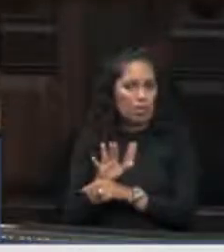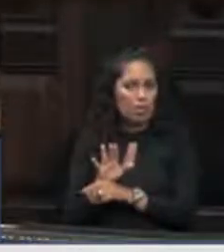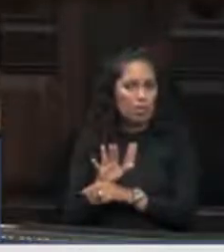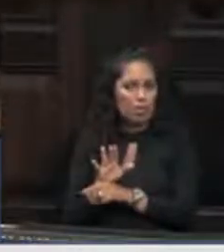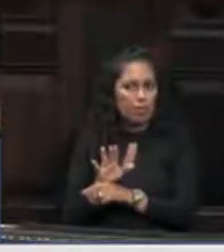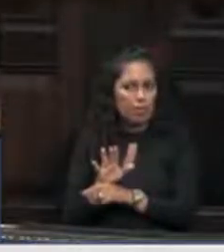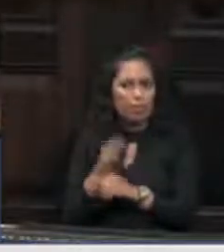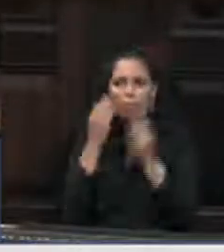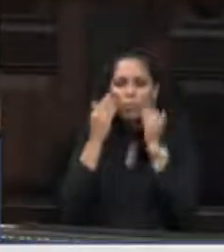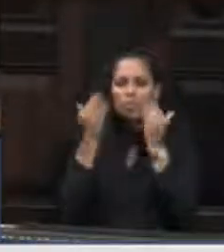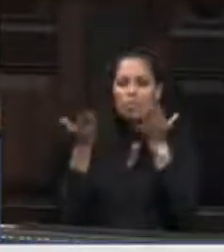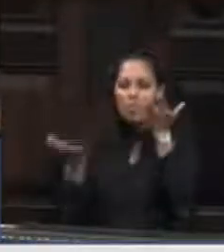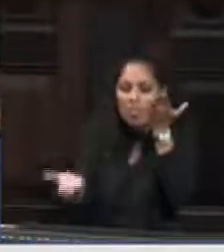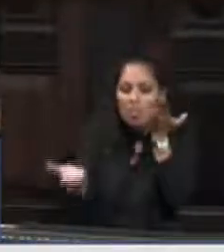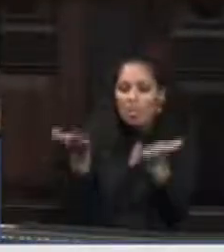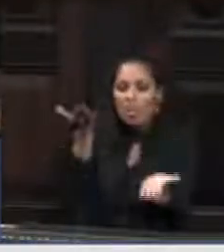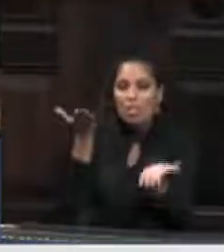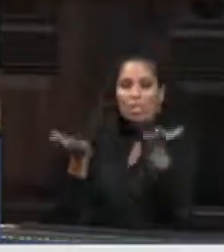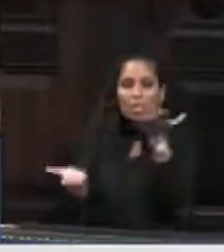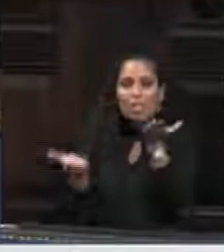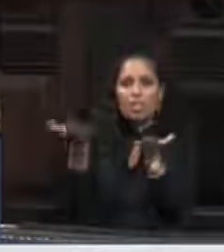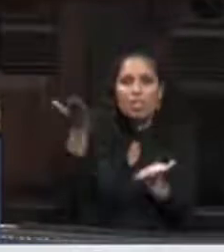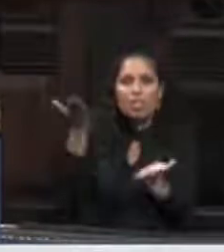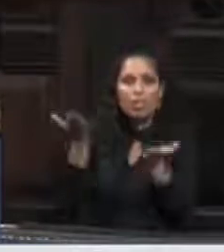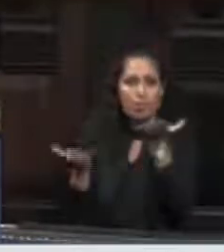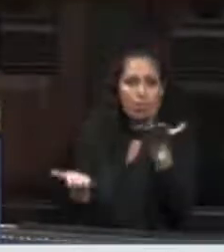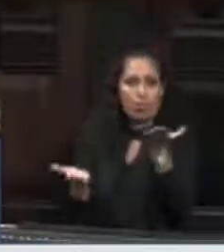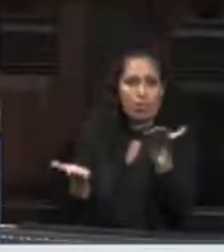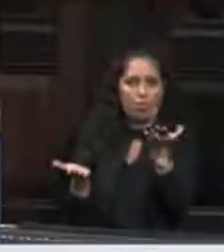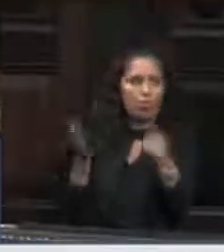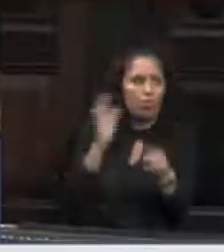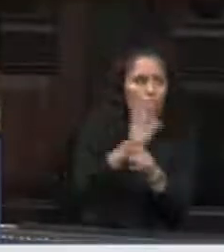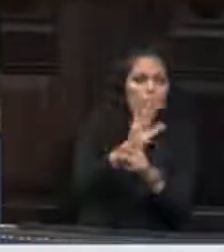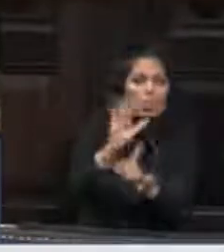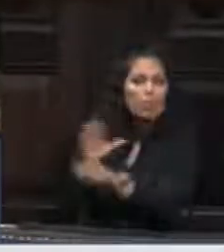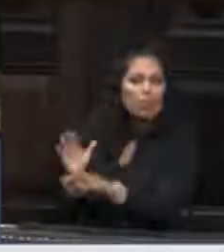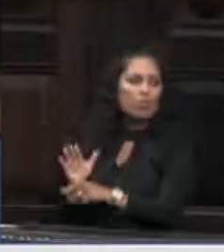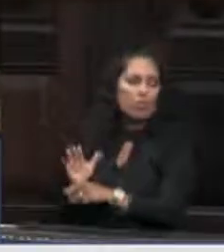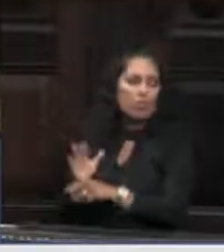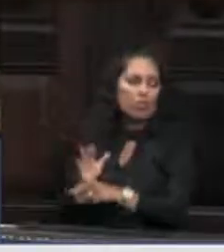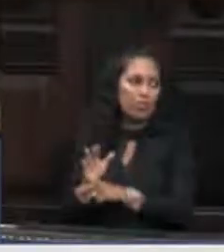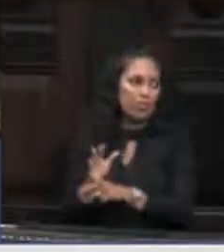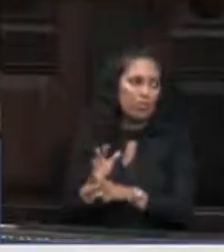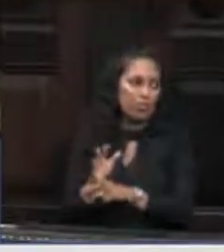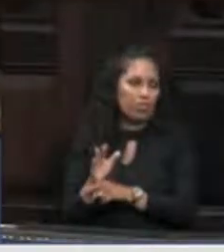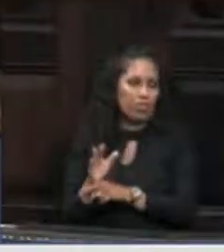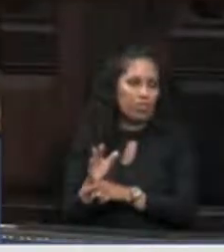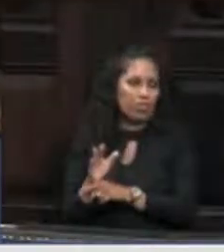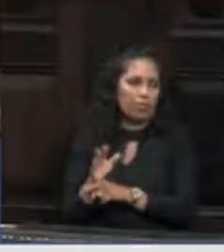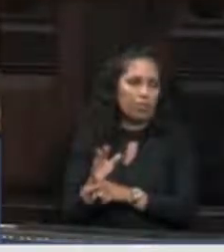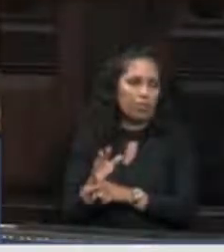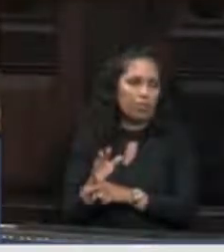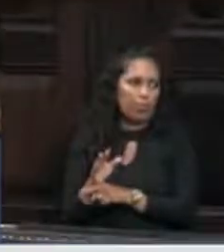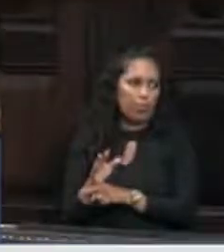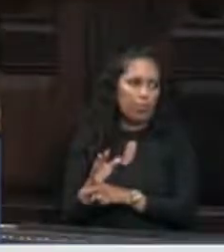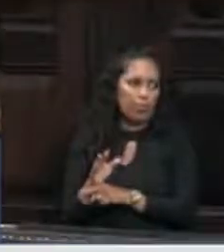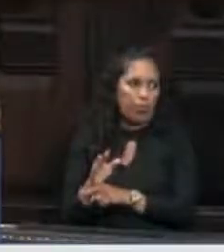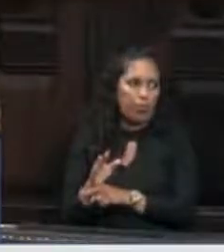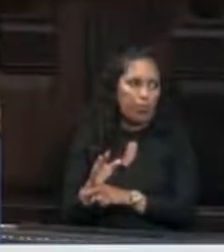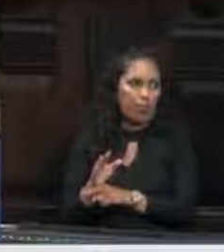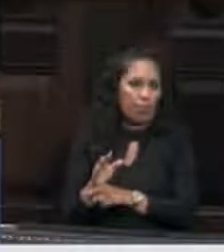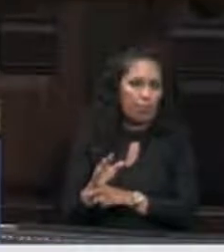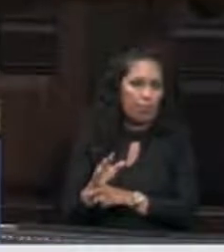deputado Gustavo Schmidt, uma média aritmética, uma conta fácil de fazer, imagino que ele consiga fazê-la, uma média